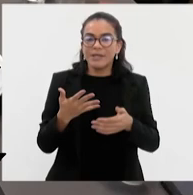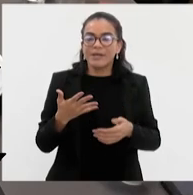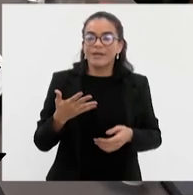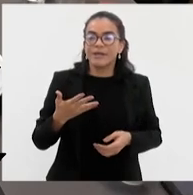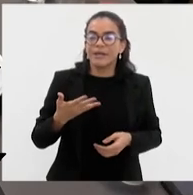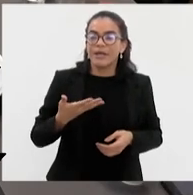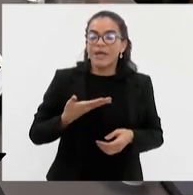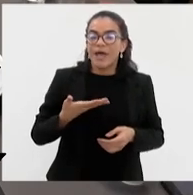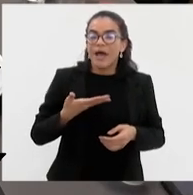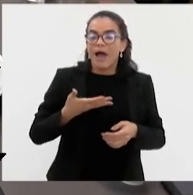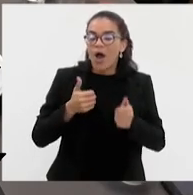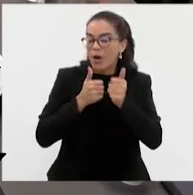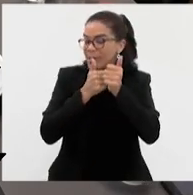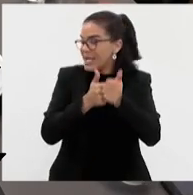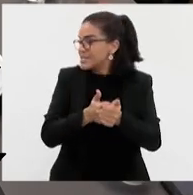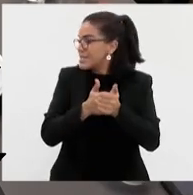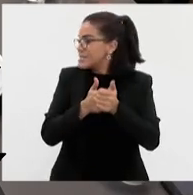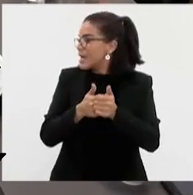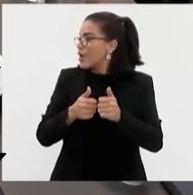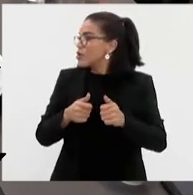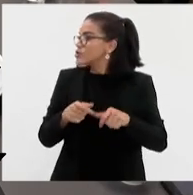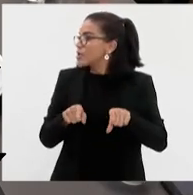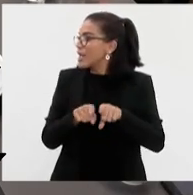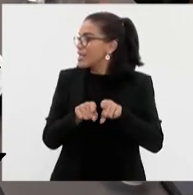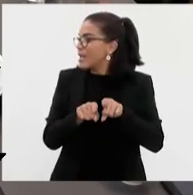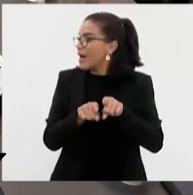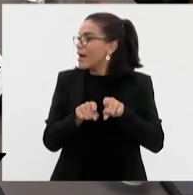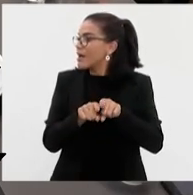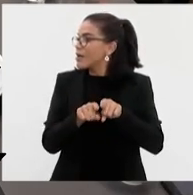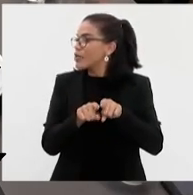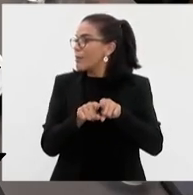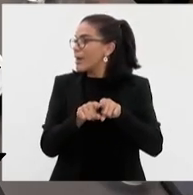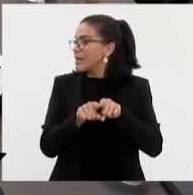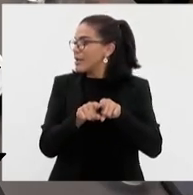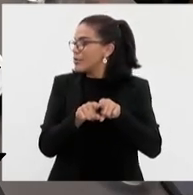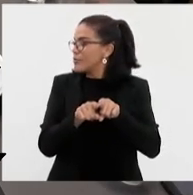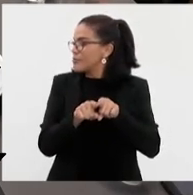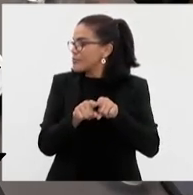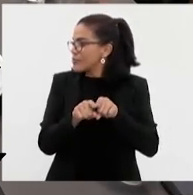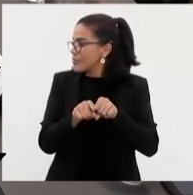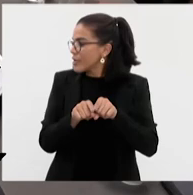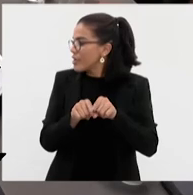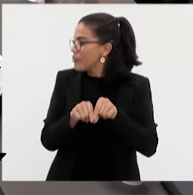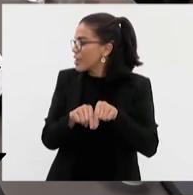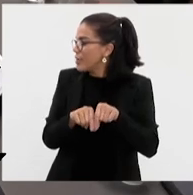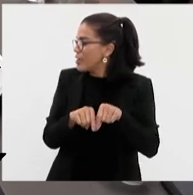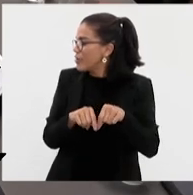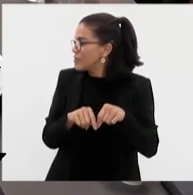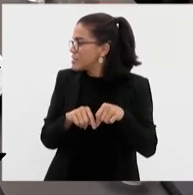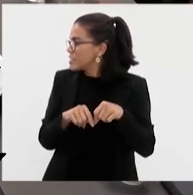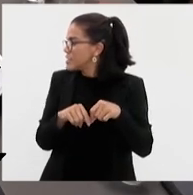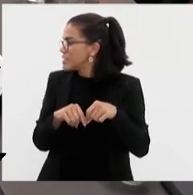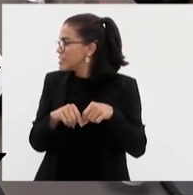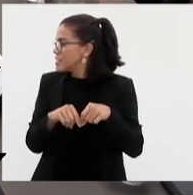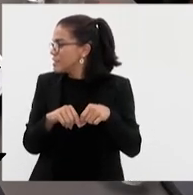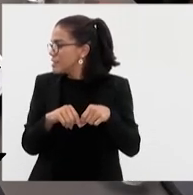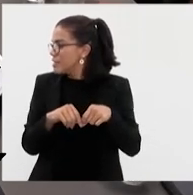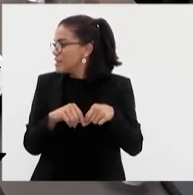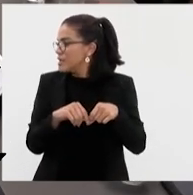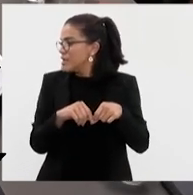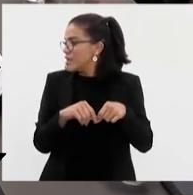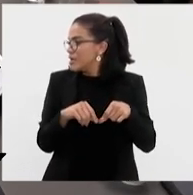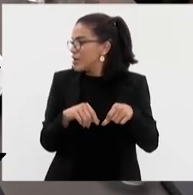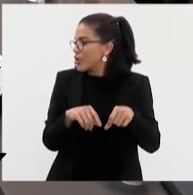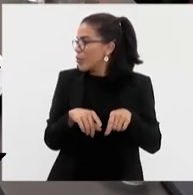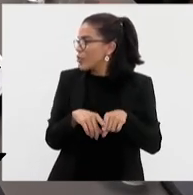técnico, que seja o único critério. Mas admito a discussão, e essa discussão obviamente ocorrerá em plenário, que se